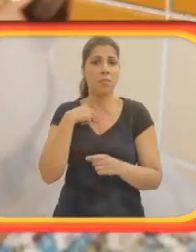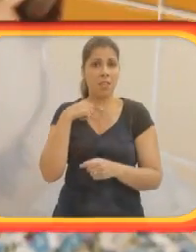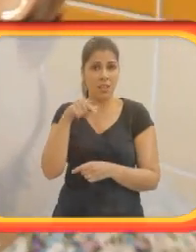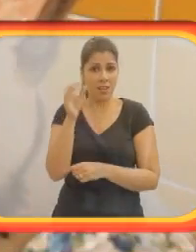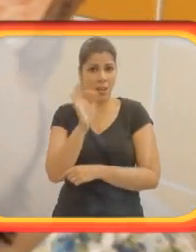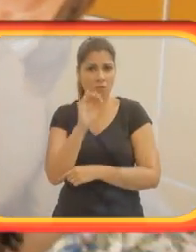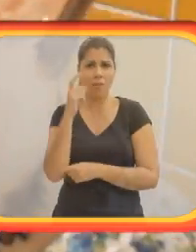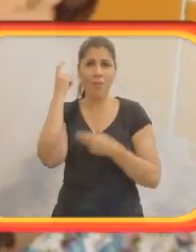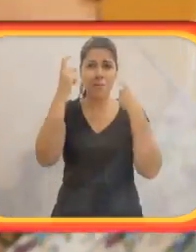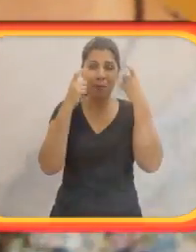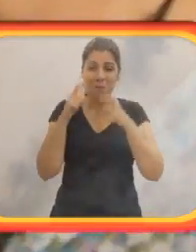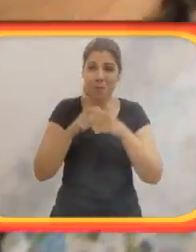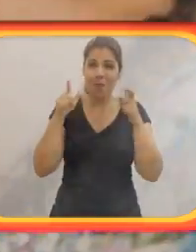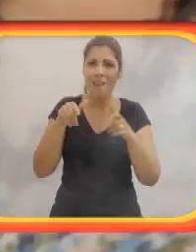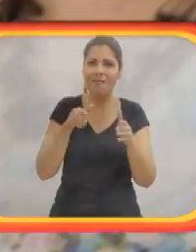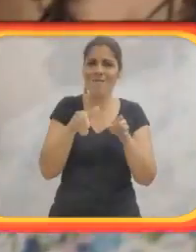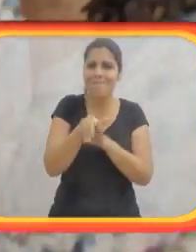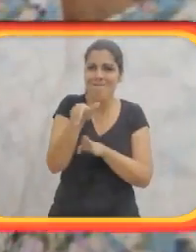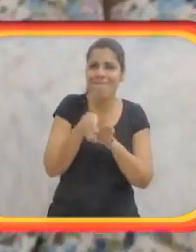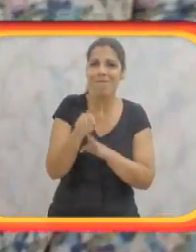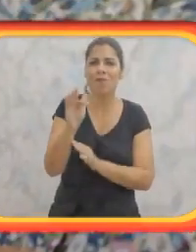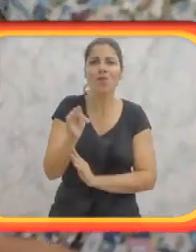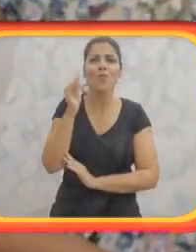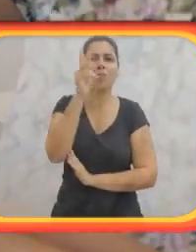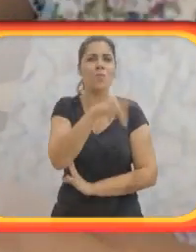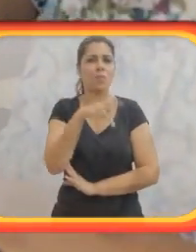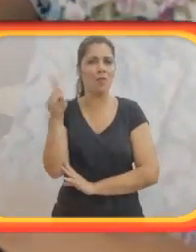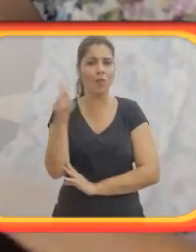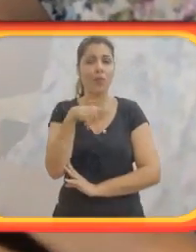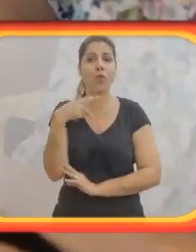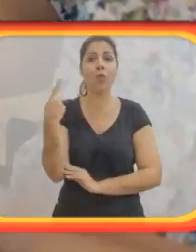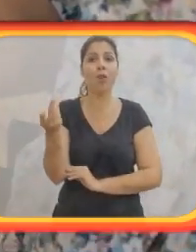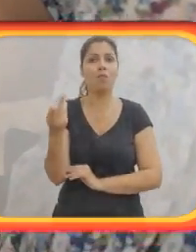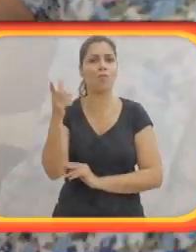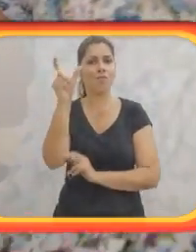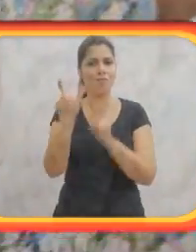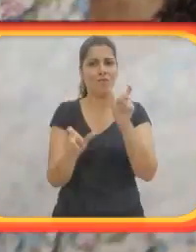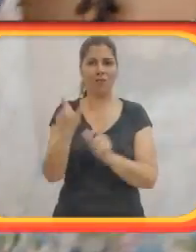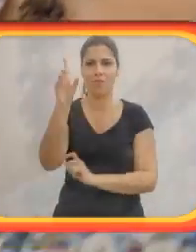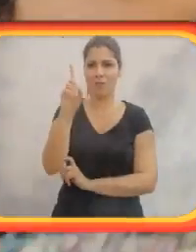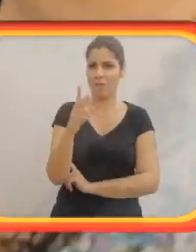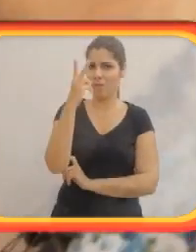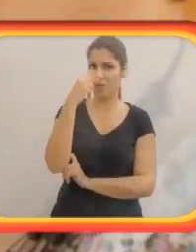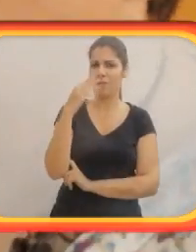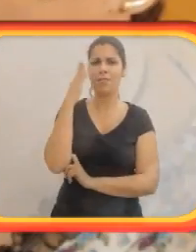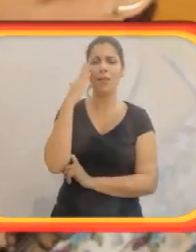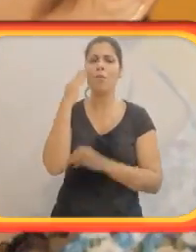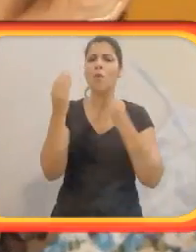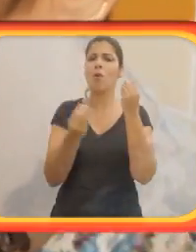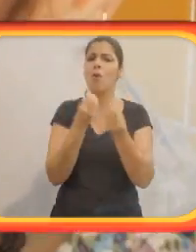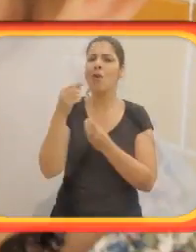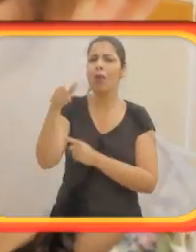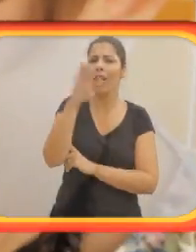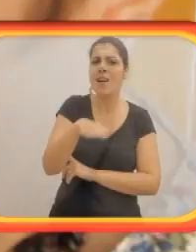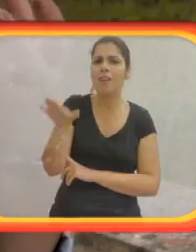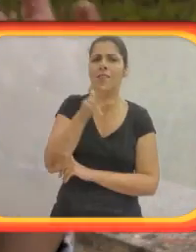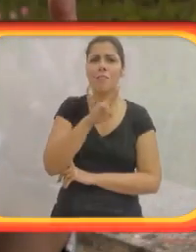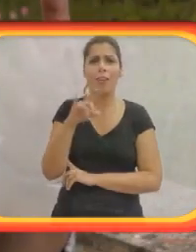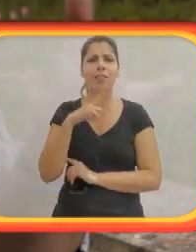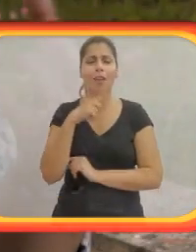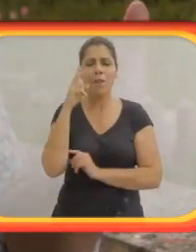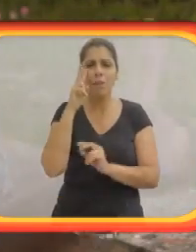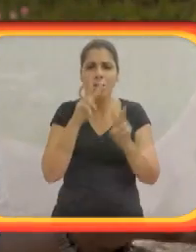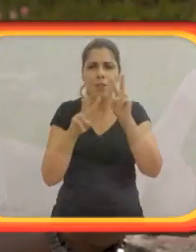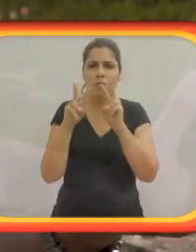não. Na graduação, a preocupação maior em orientar esses futuros professores quanto à deficiência visual, saber que a criança vai ter